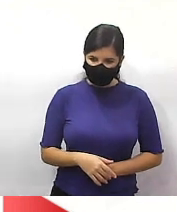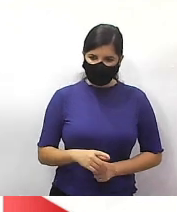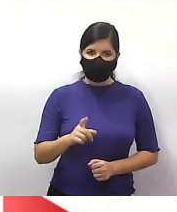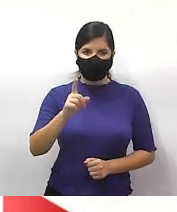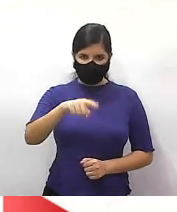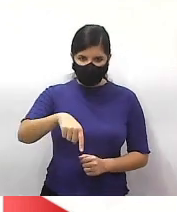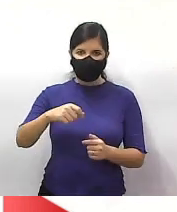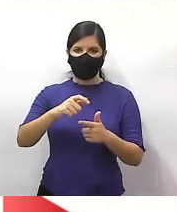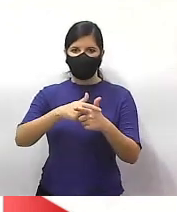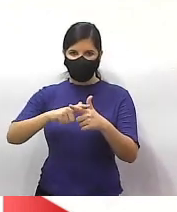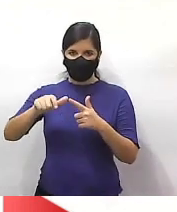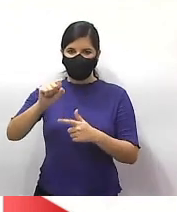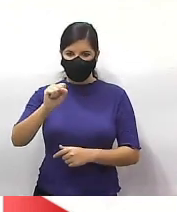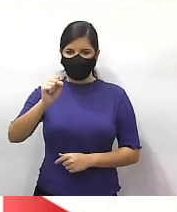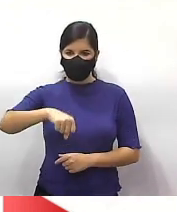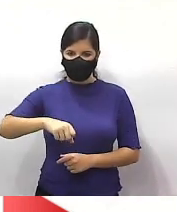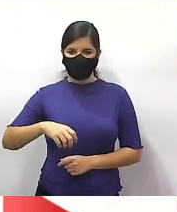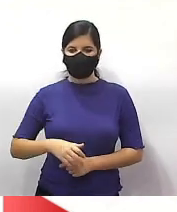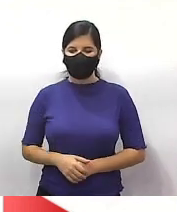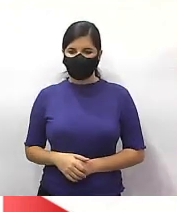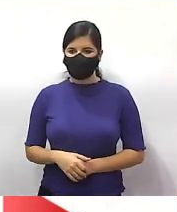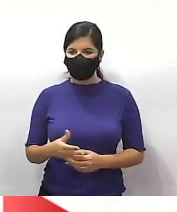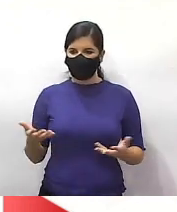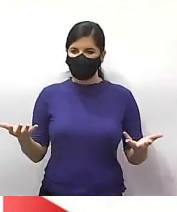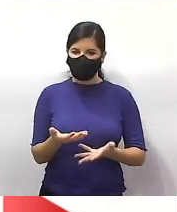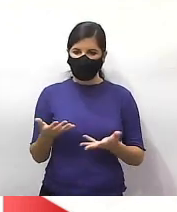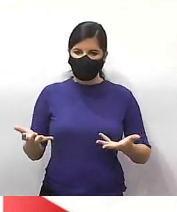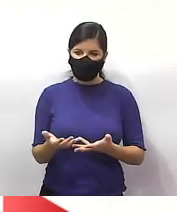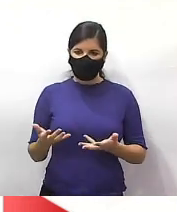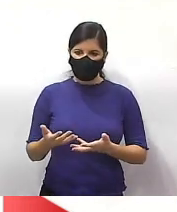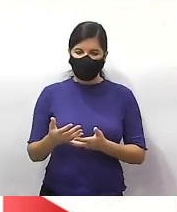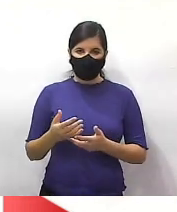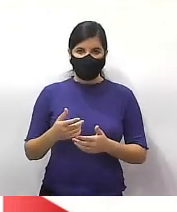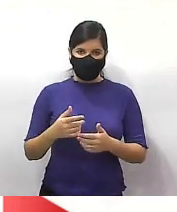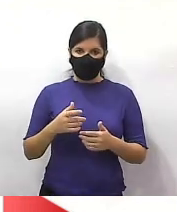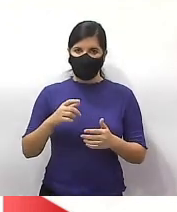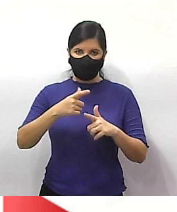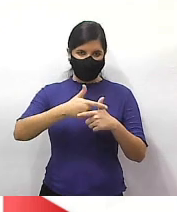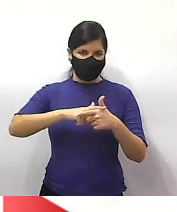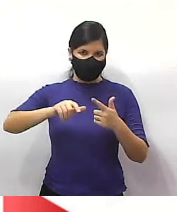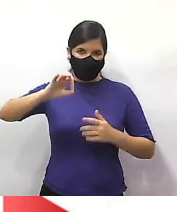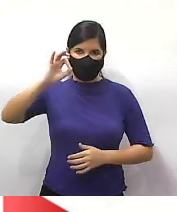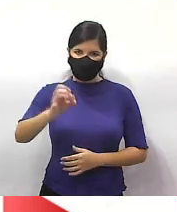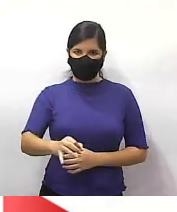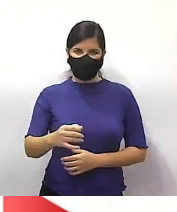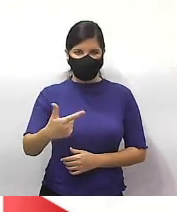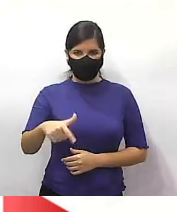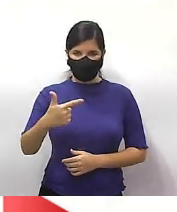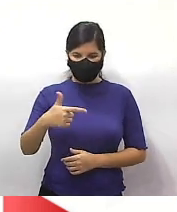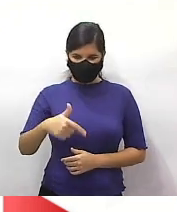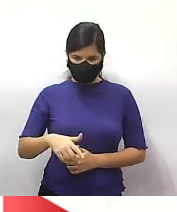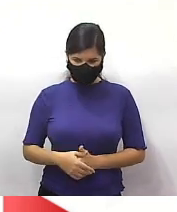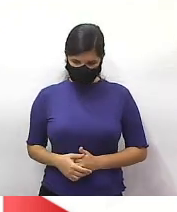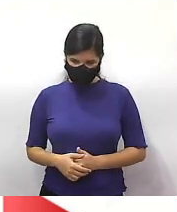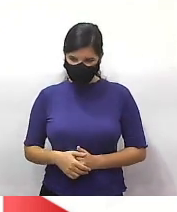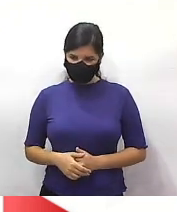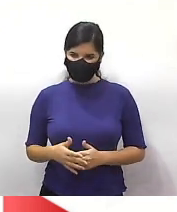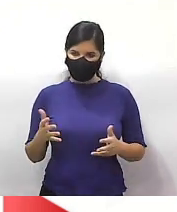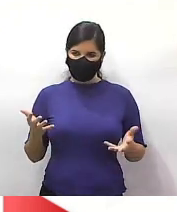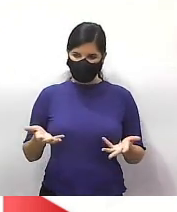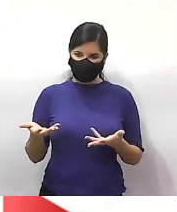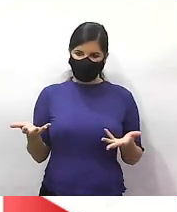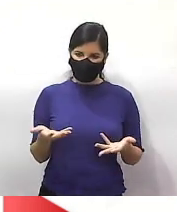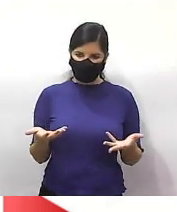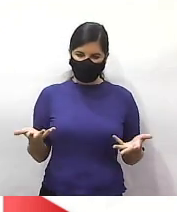número é divisível por 8. Fechou? Agora vamos lá, divisão não exata. Já falei de todas as divisões exatas, a gente vai